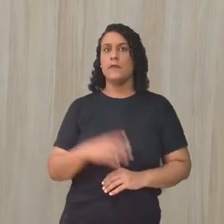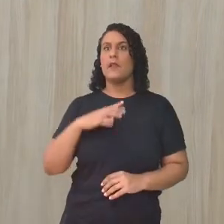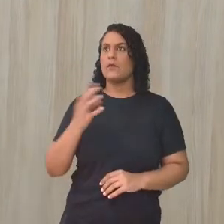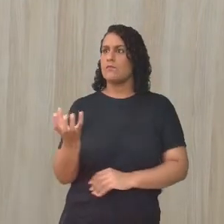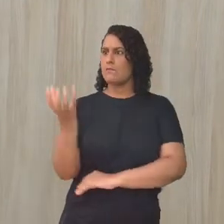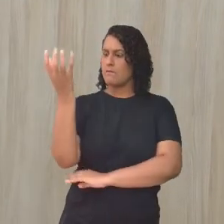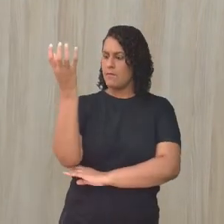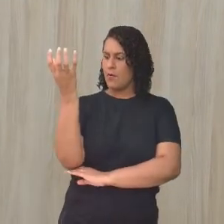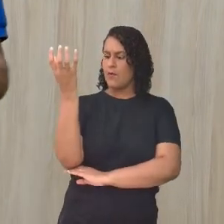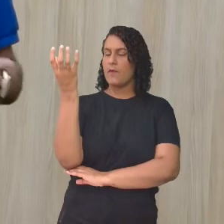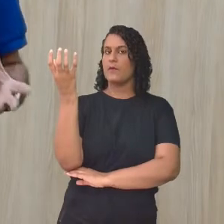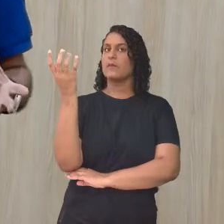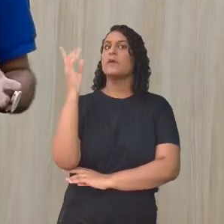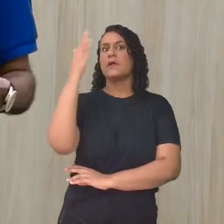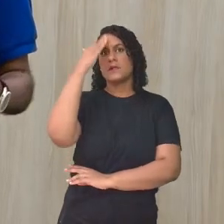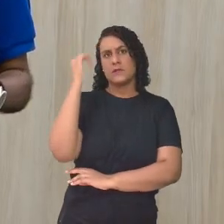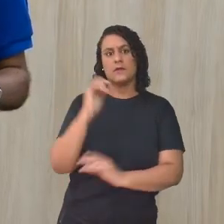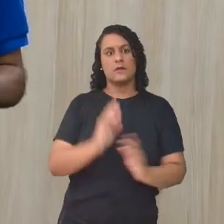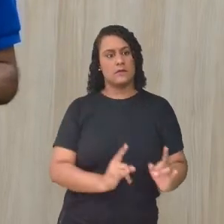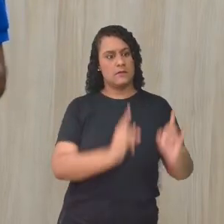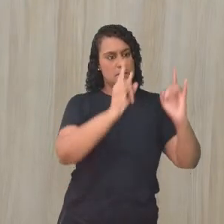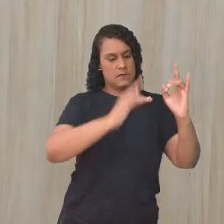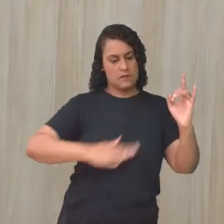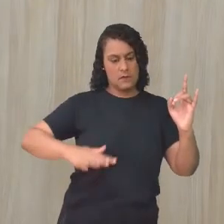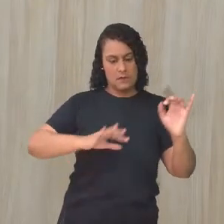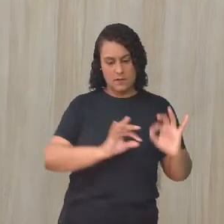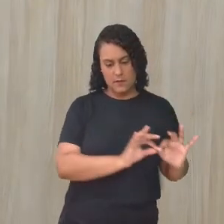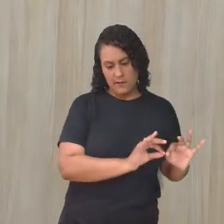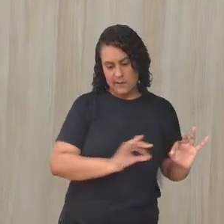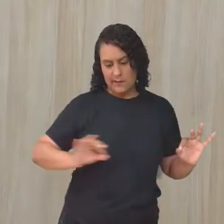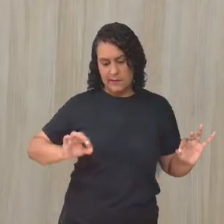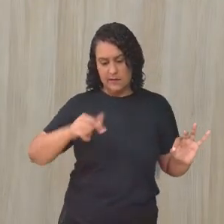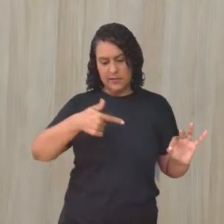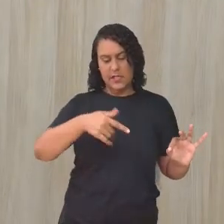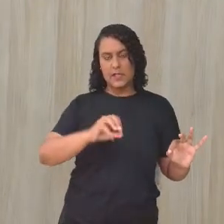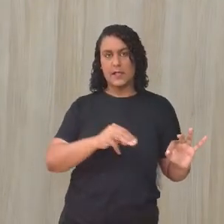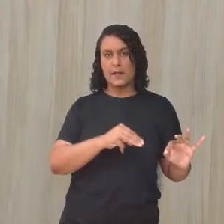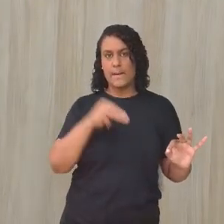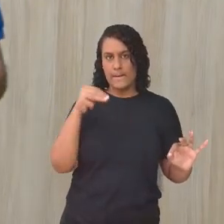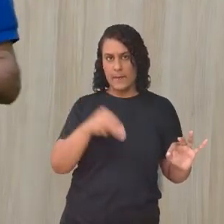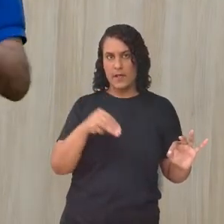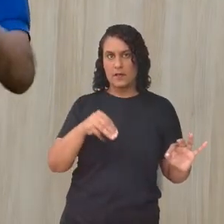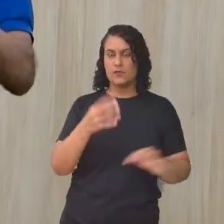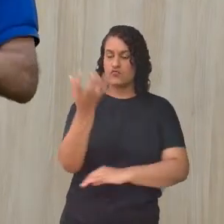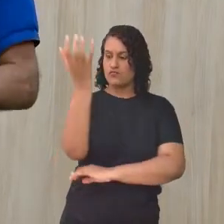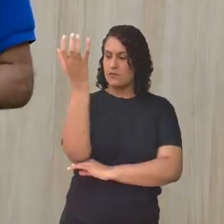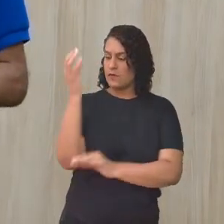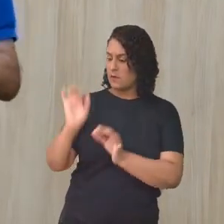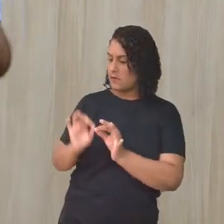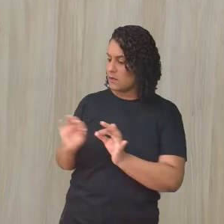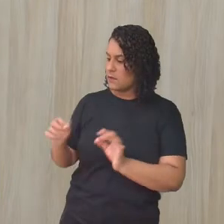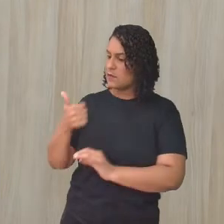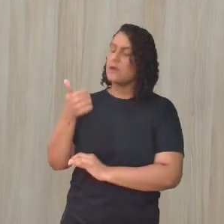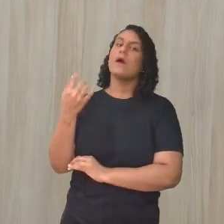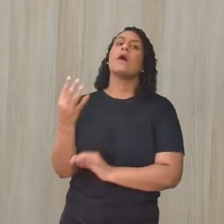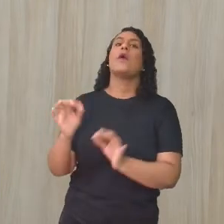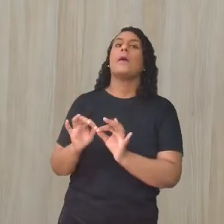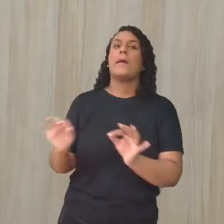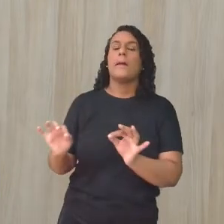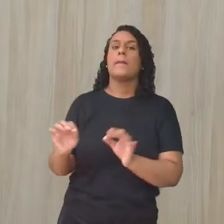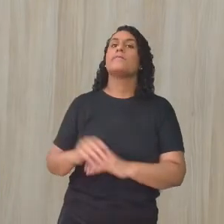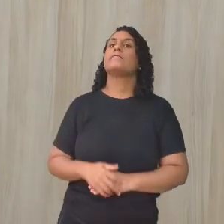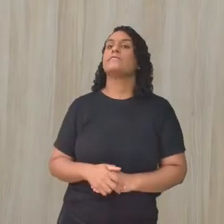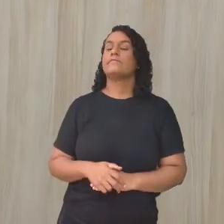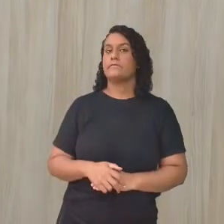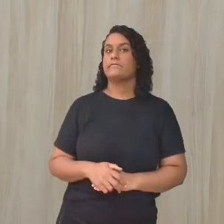poste. Eu sei que a sombra do prédio equivale a 70 metros, a sombra do poste 14 metros. Eu sei que a altura do